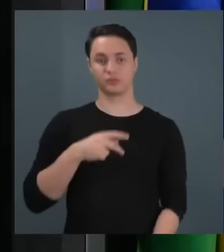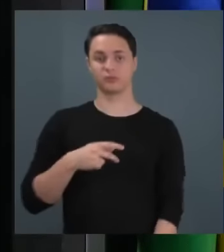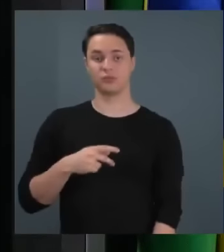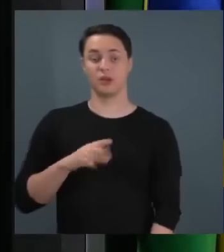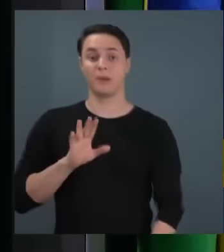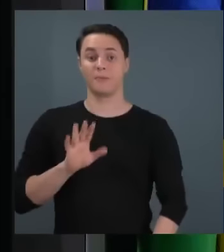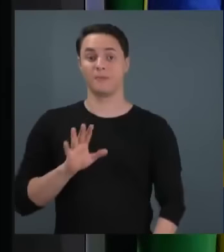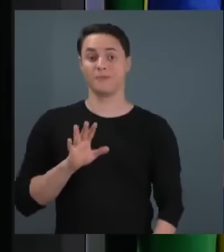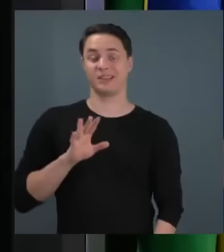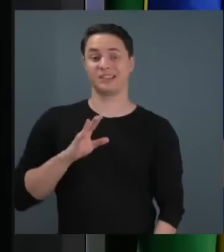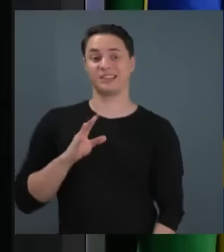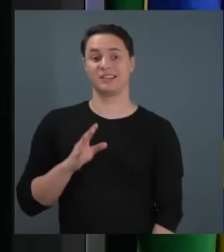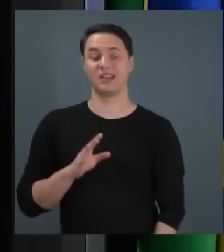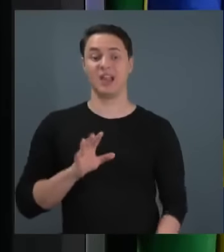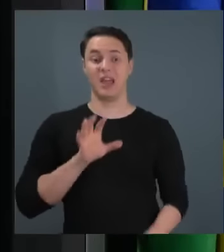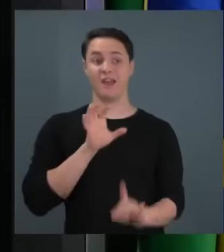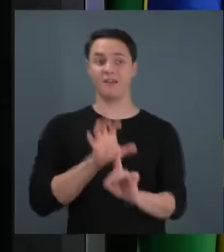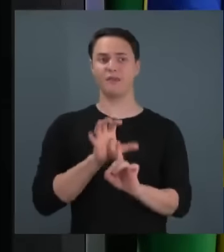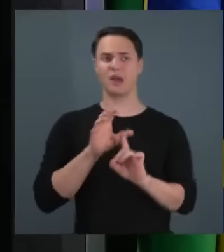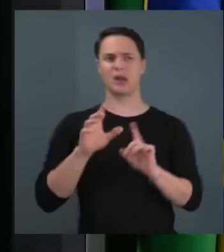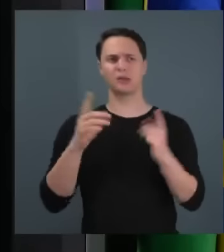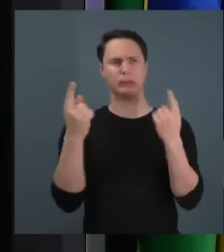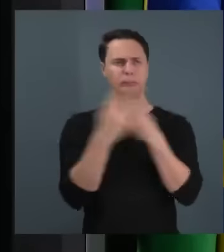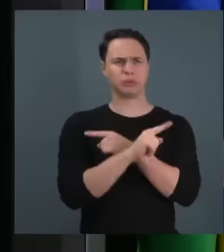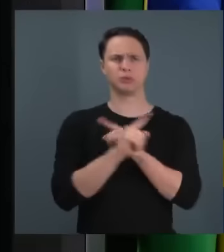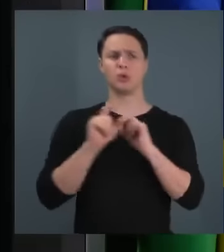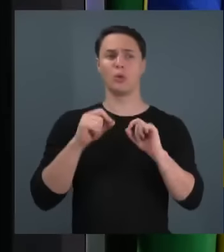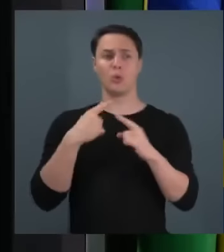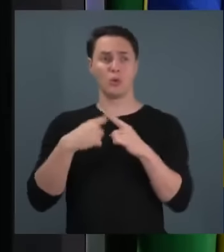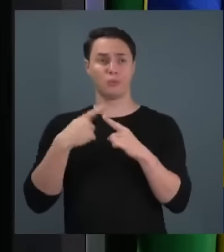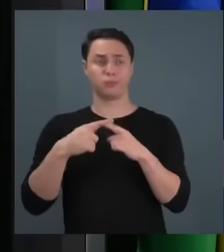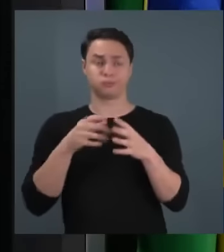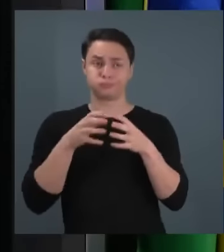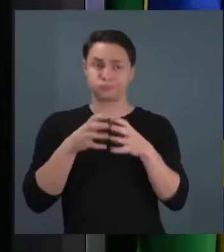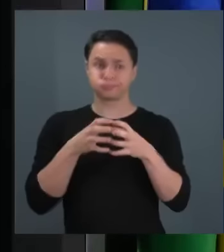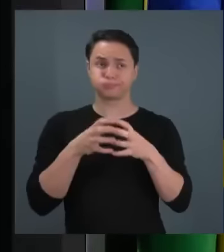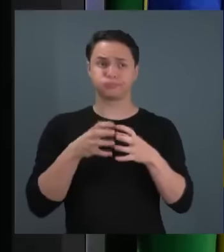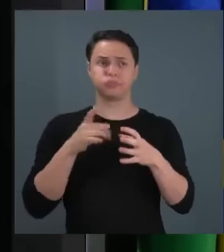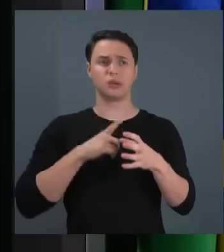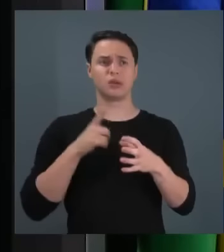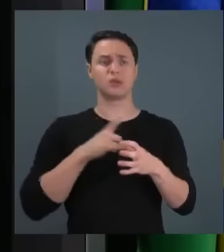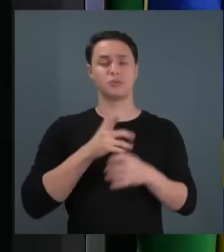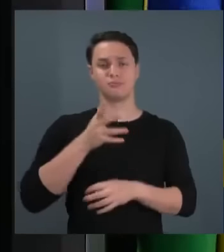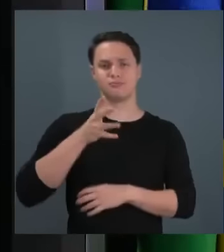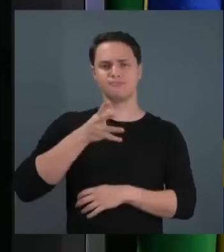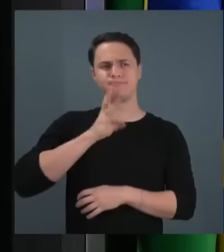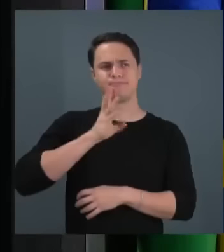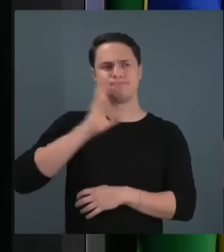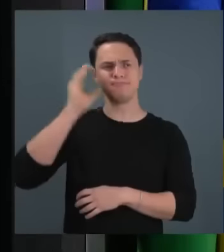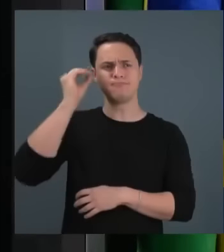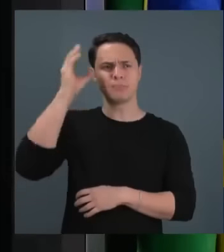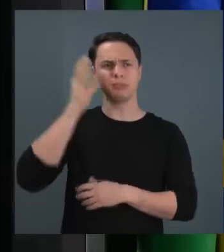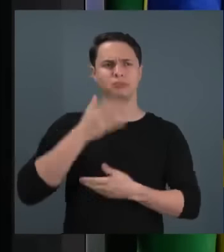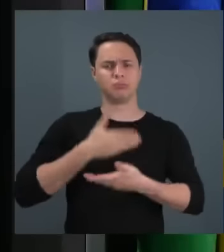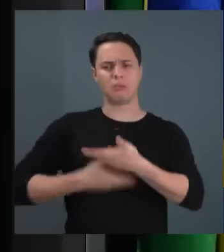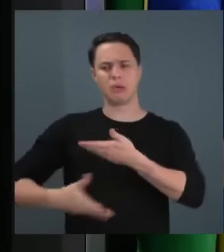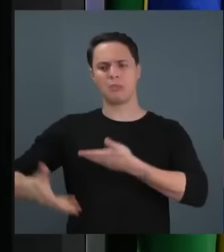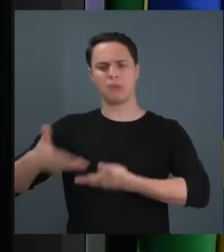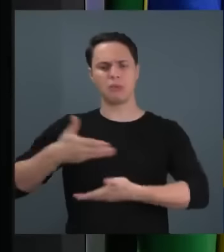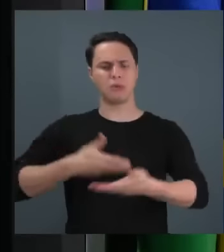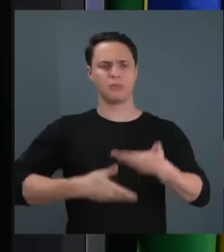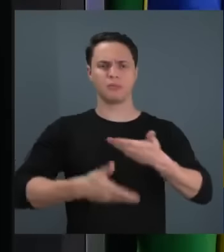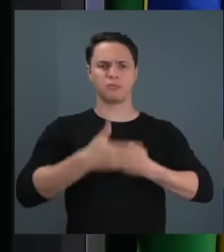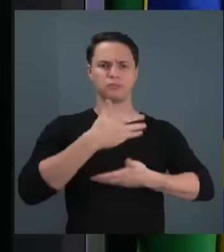foram justamente opostos. Com o convívio, houve troca de conhecimento e experiências com